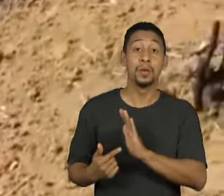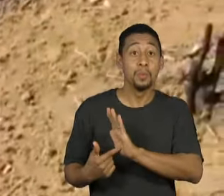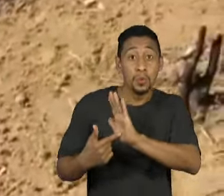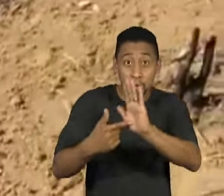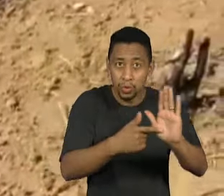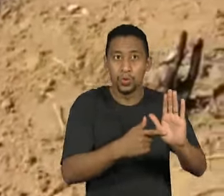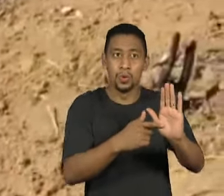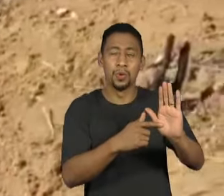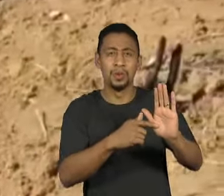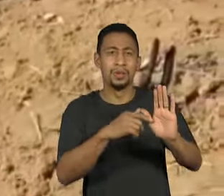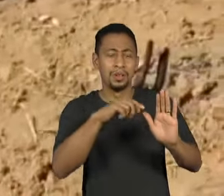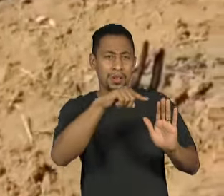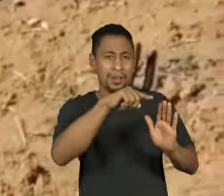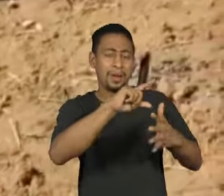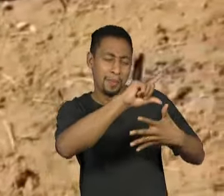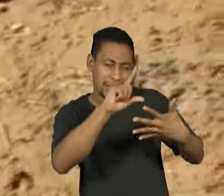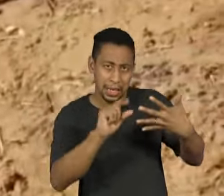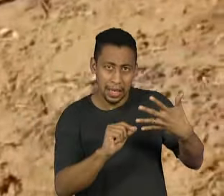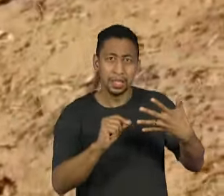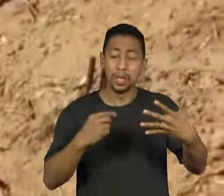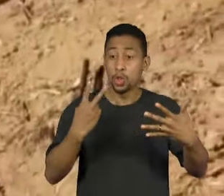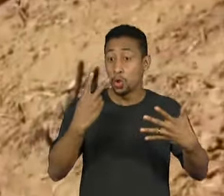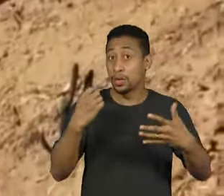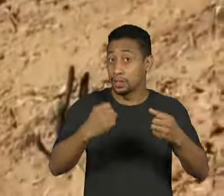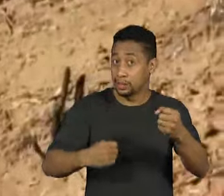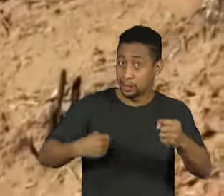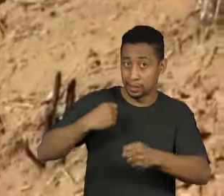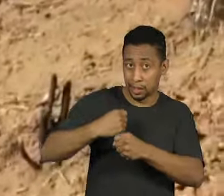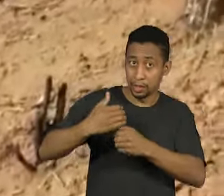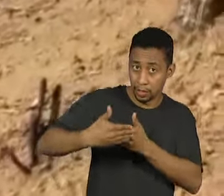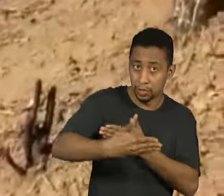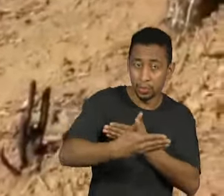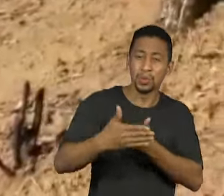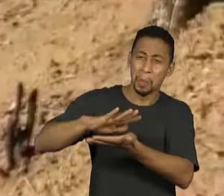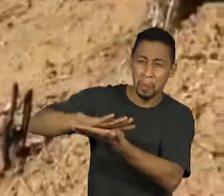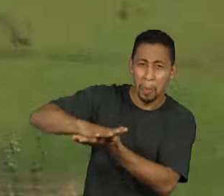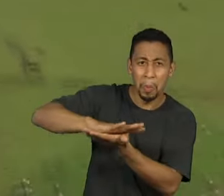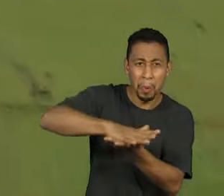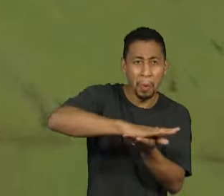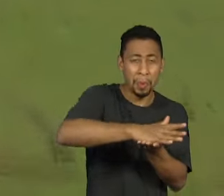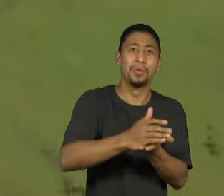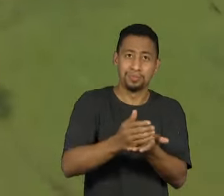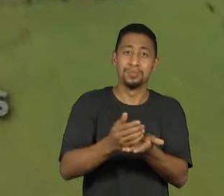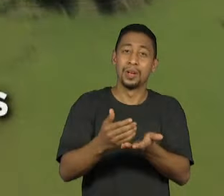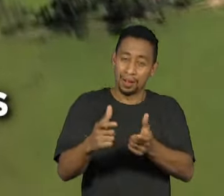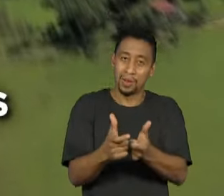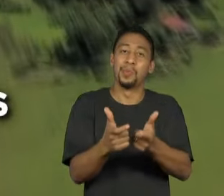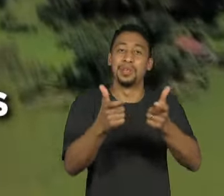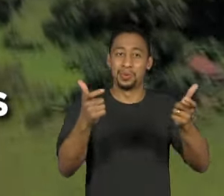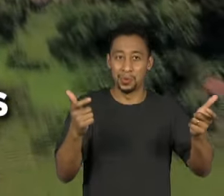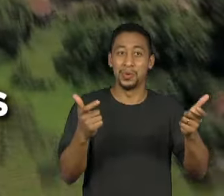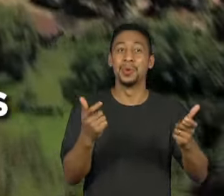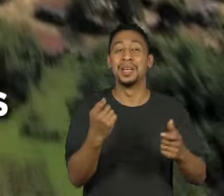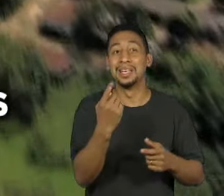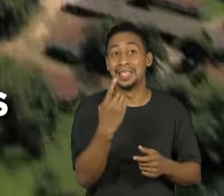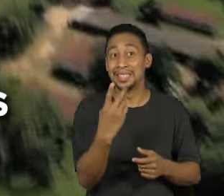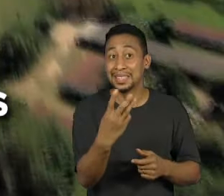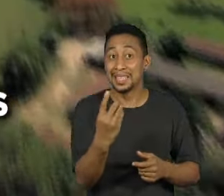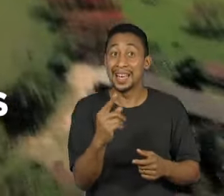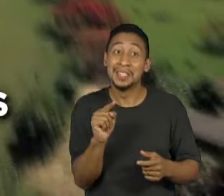Mata Atlântica indicam que nos últimos 2 anos a destruição aumentou. Foram perdidos 13 mil hectares no país